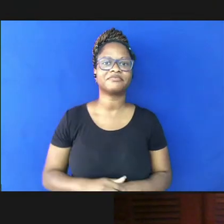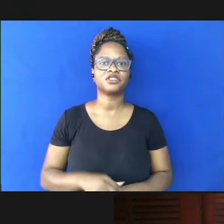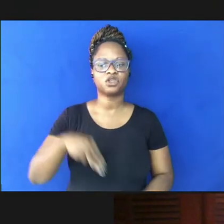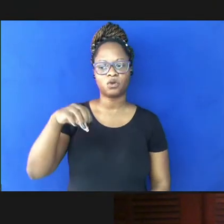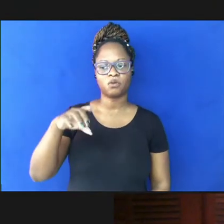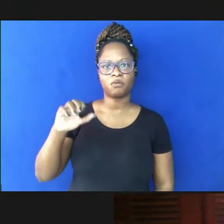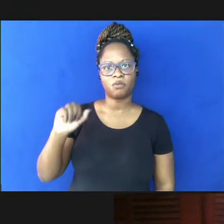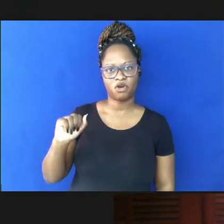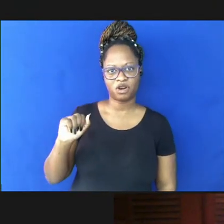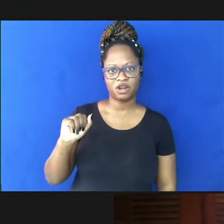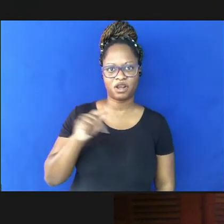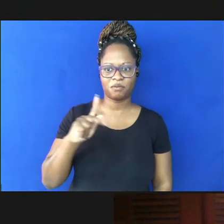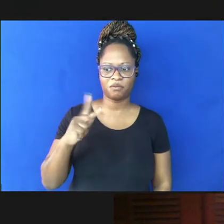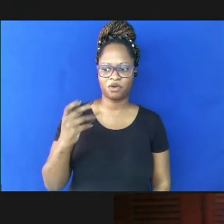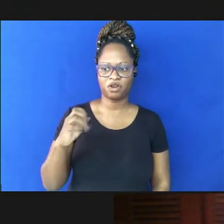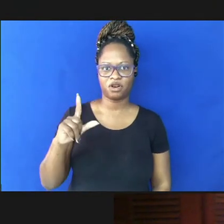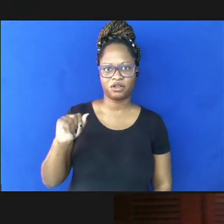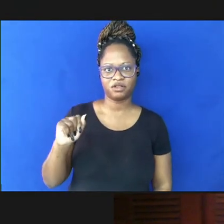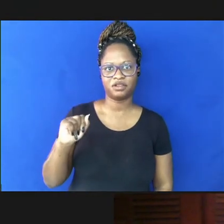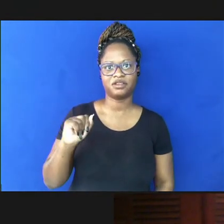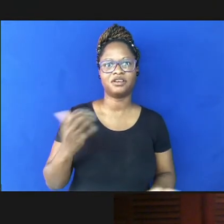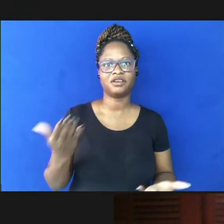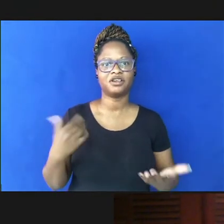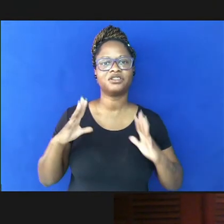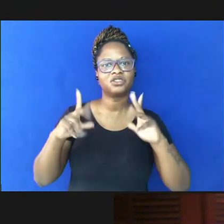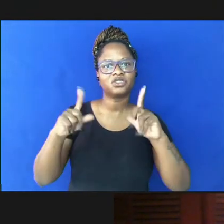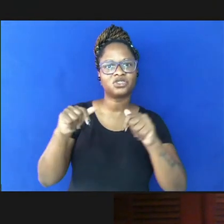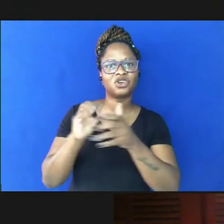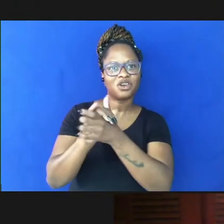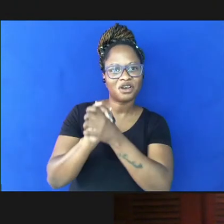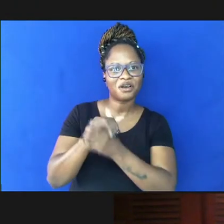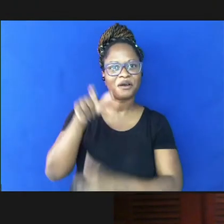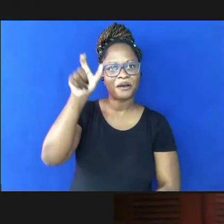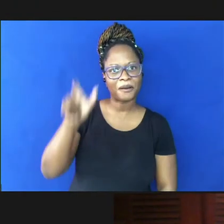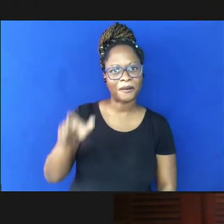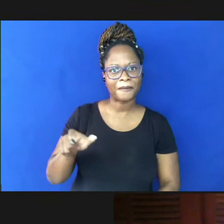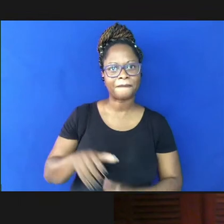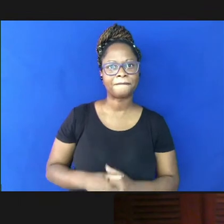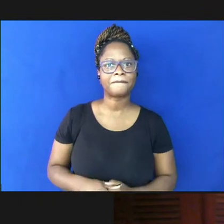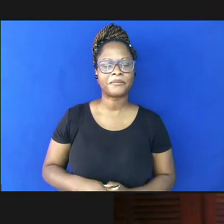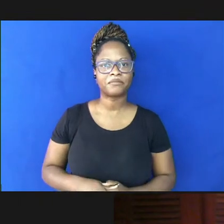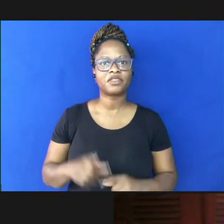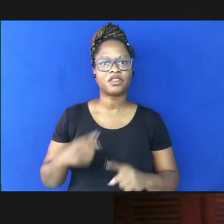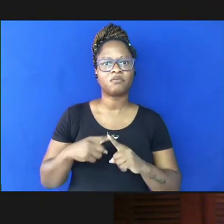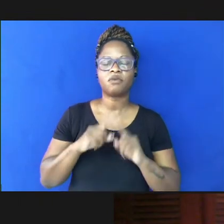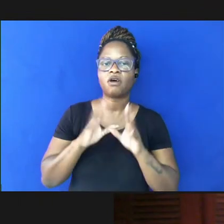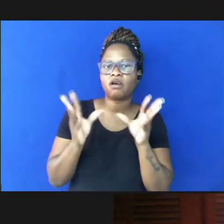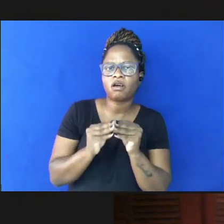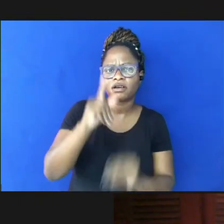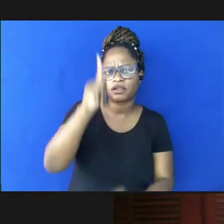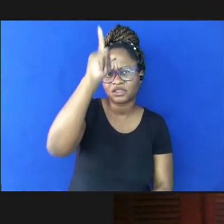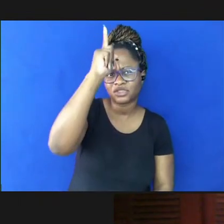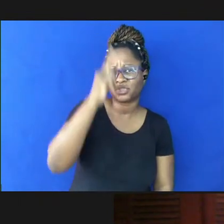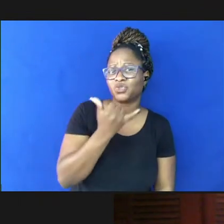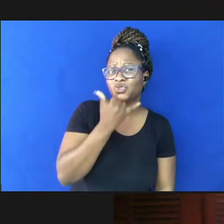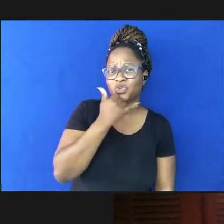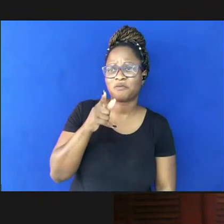Luísa, Herr Schnarke, auch guten Morgen von meiner Seite, um pouquinho de alemão aqui para dar o tempero